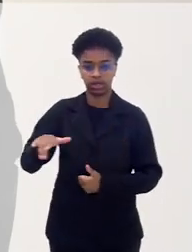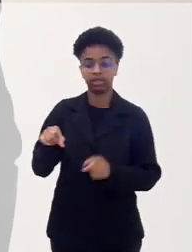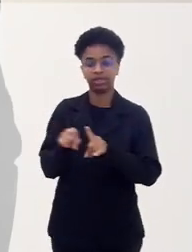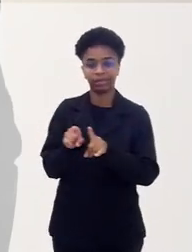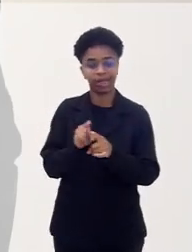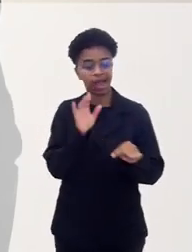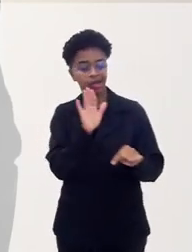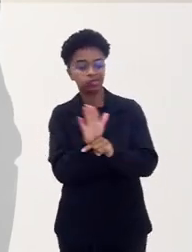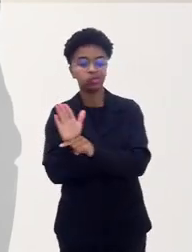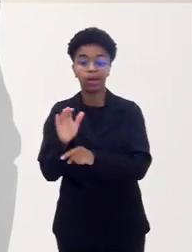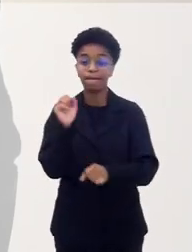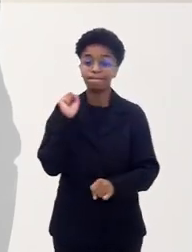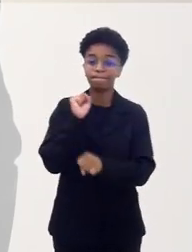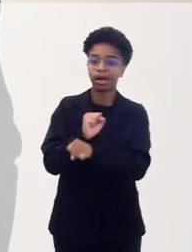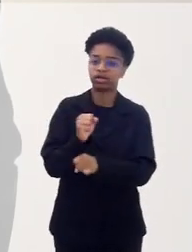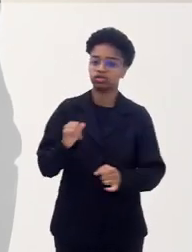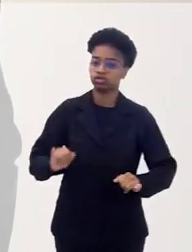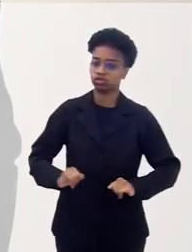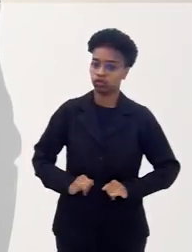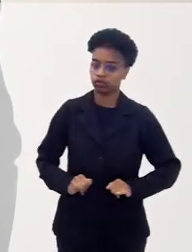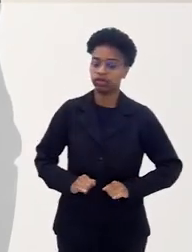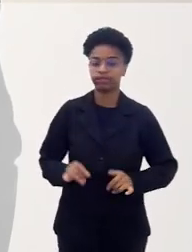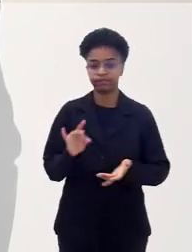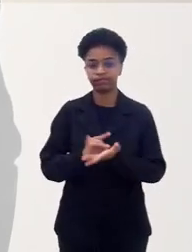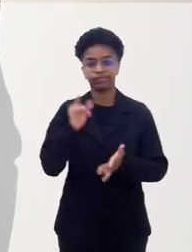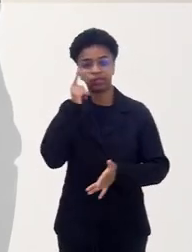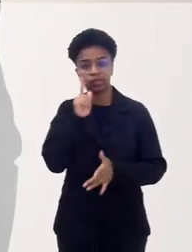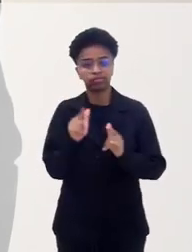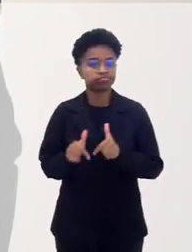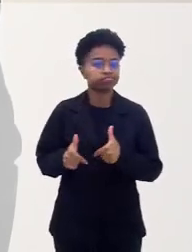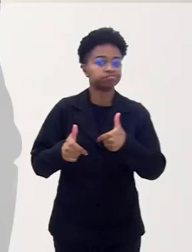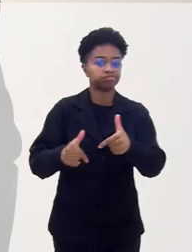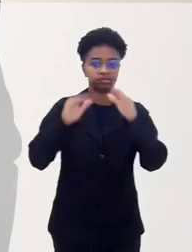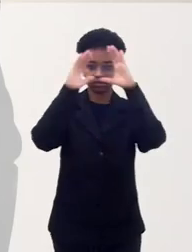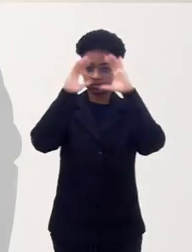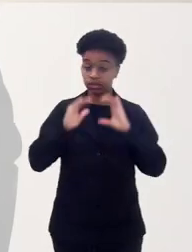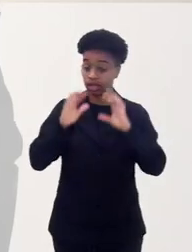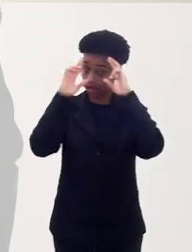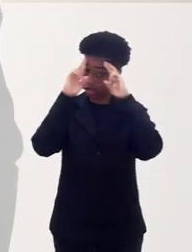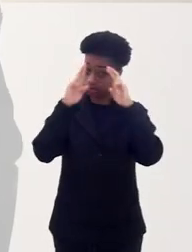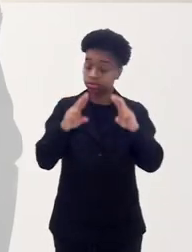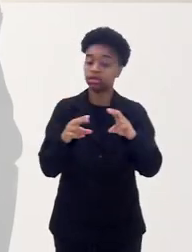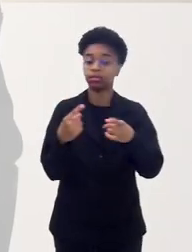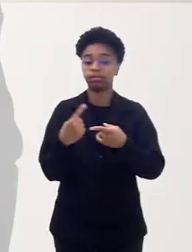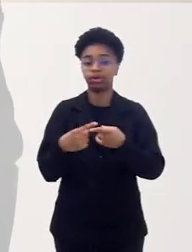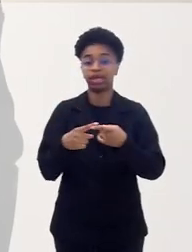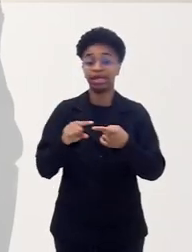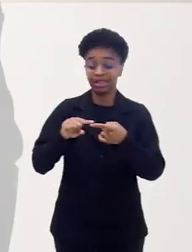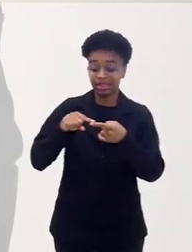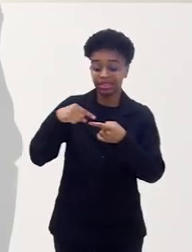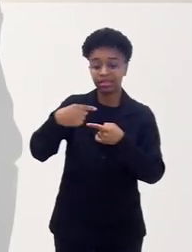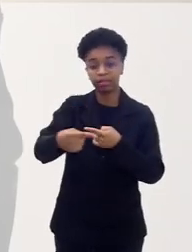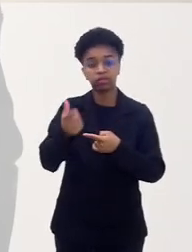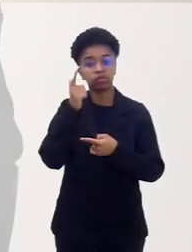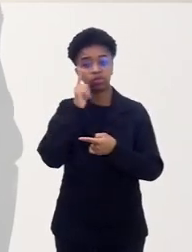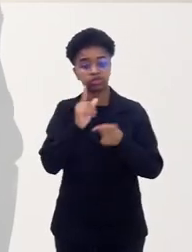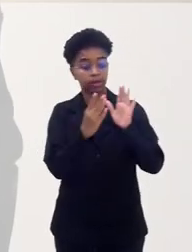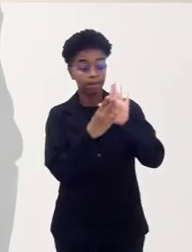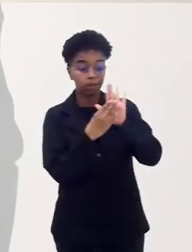Parem de sofrer para que exerçam a sua cidadania com respeito e depois